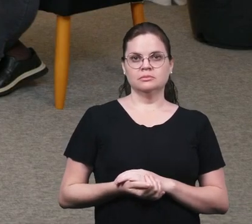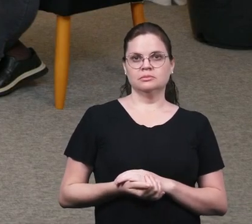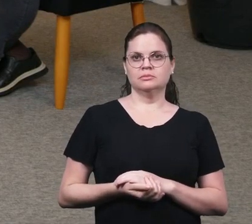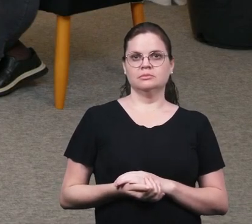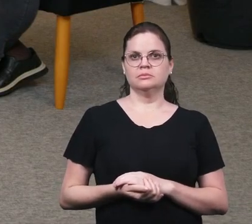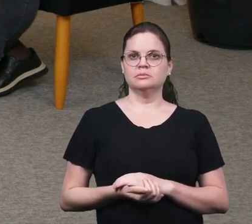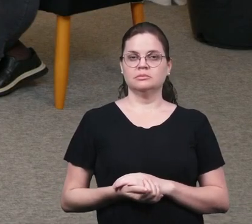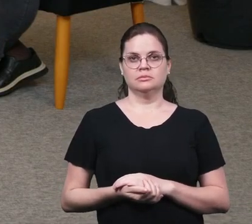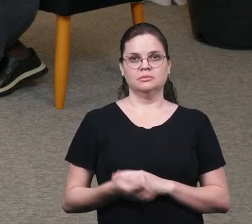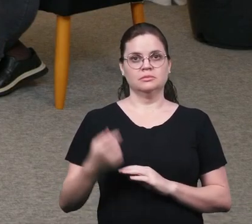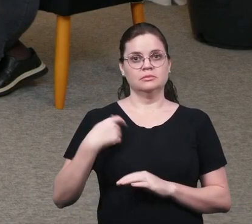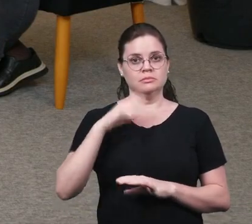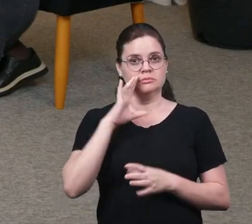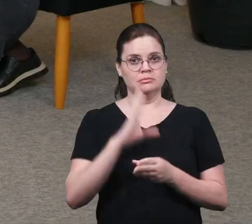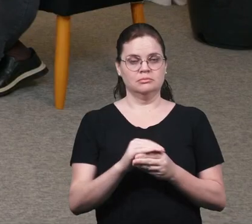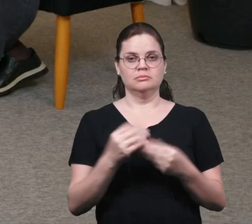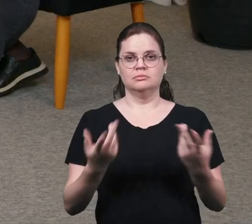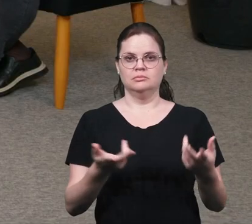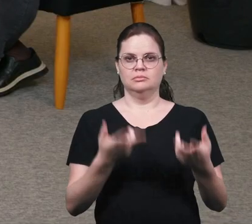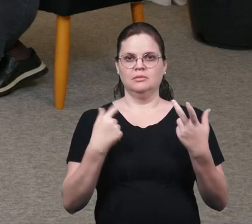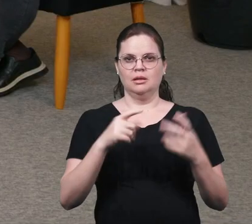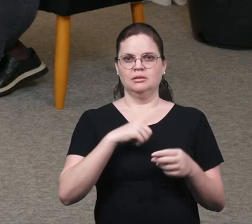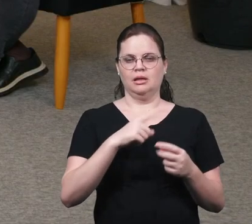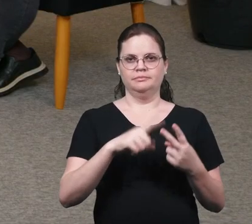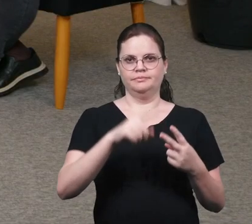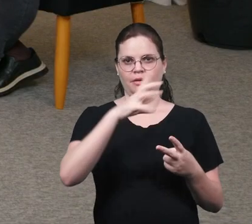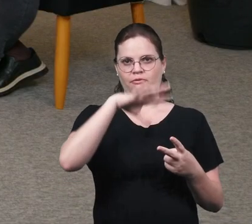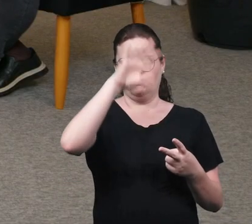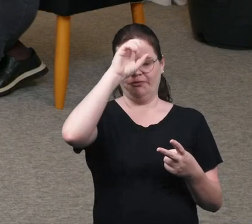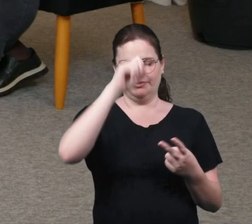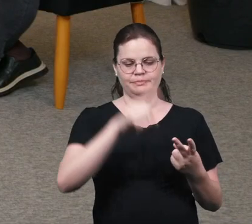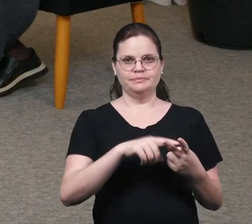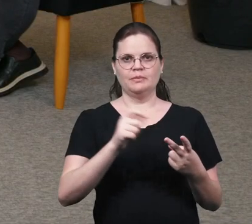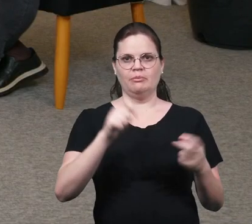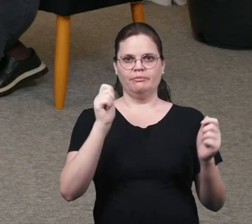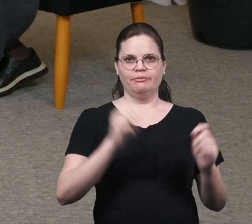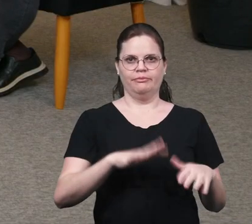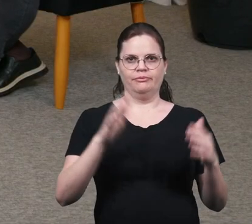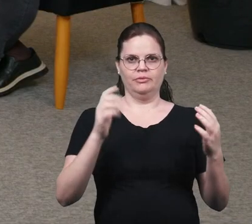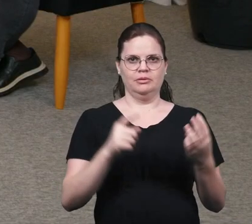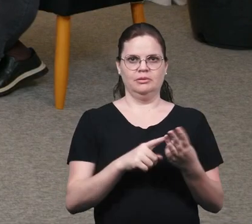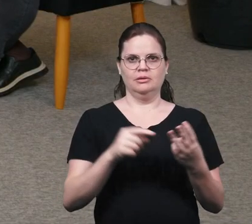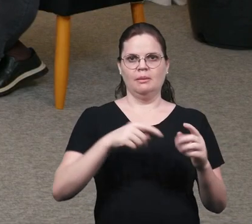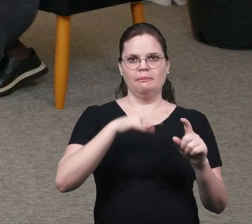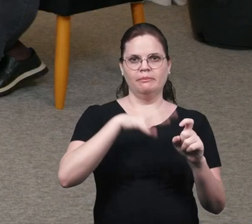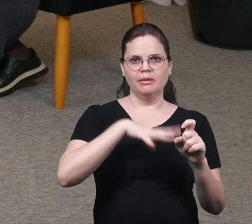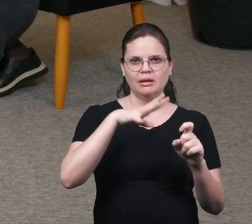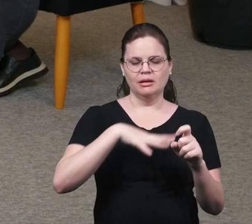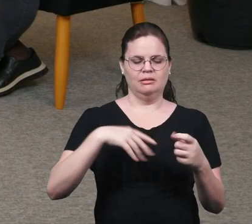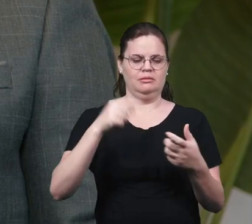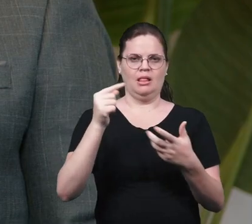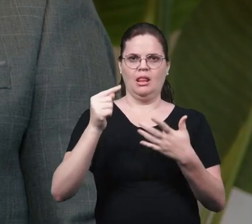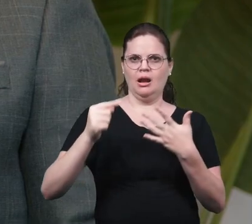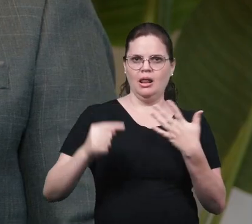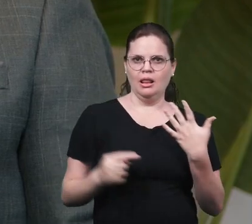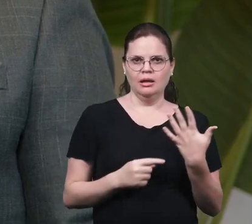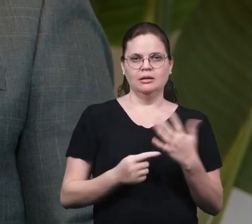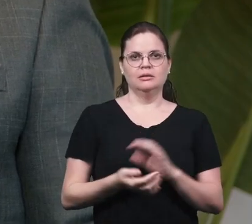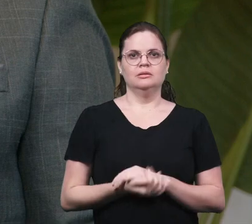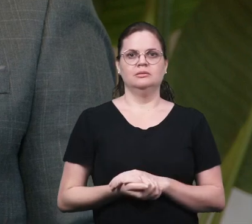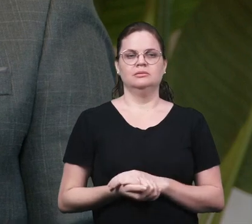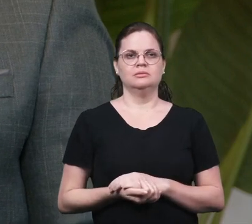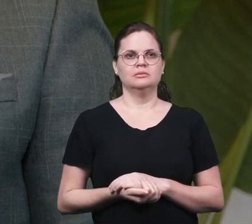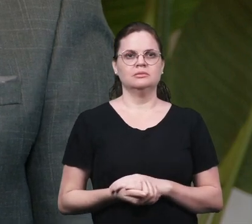vê. Tanto feitiçaria, quanto magia, quanto misticismo e